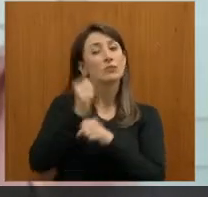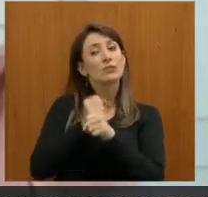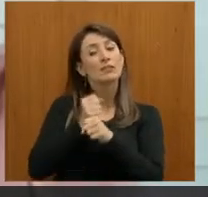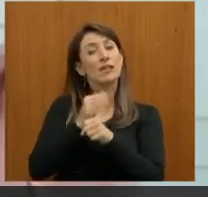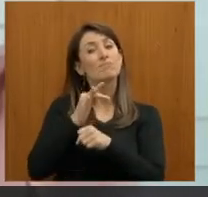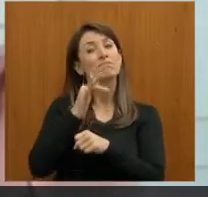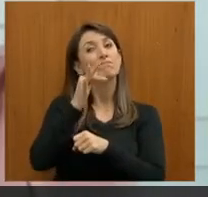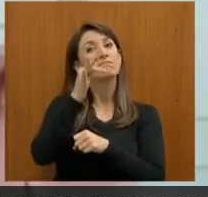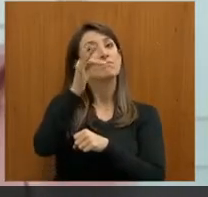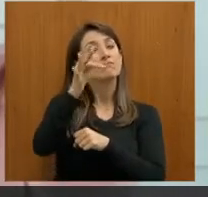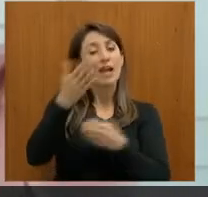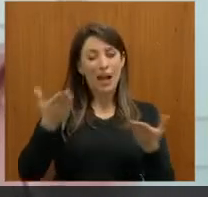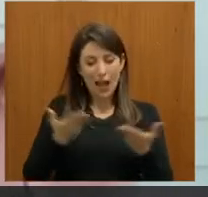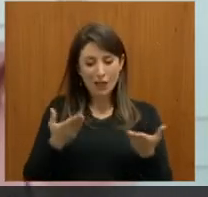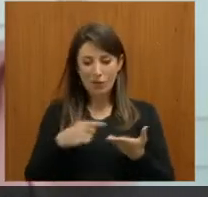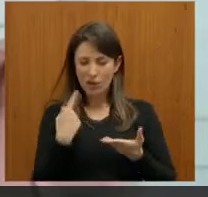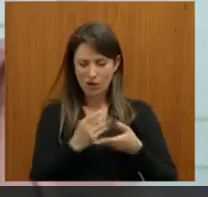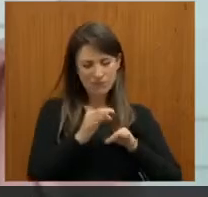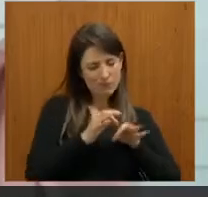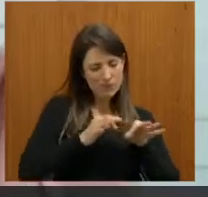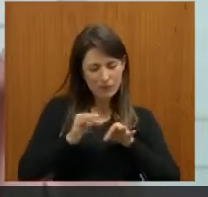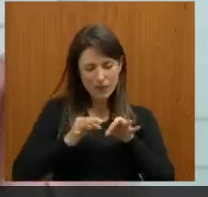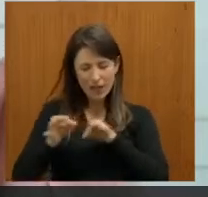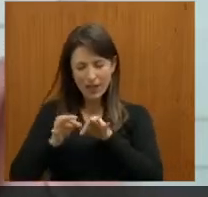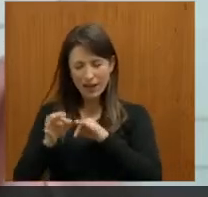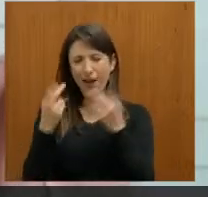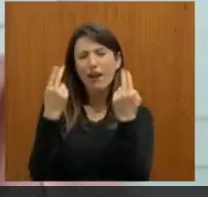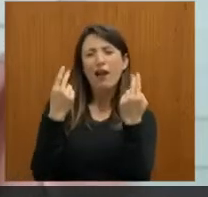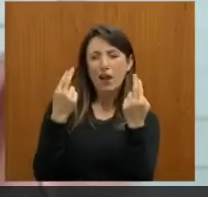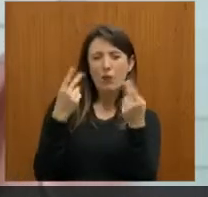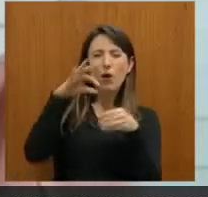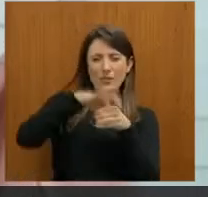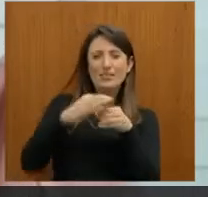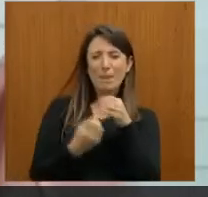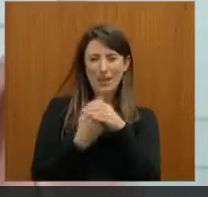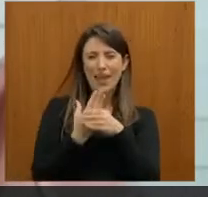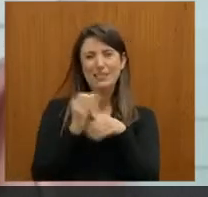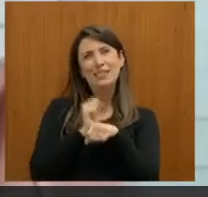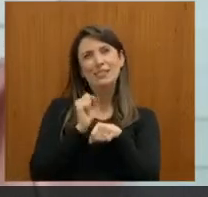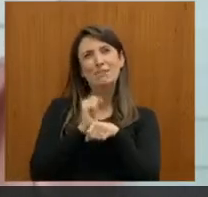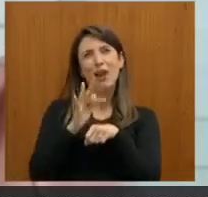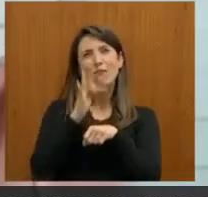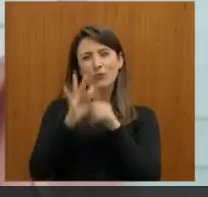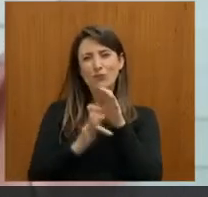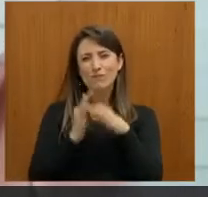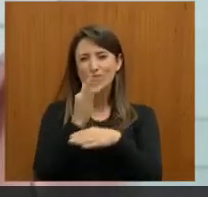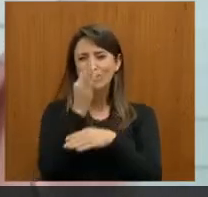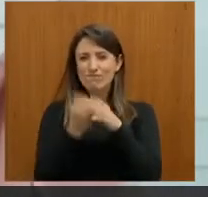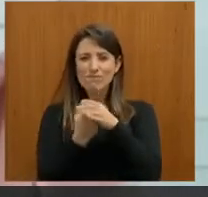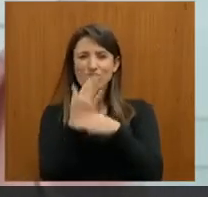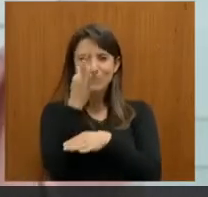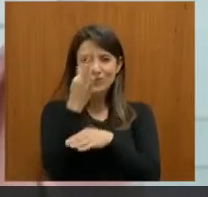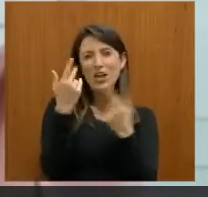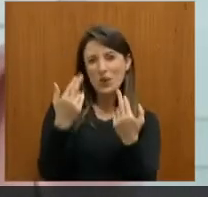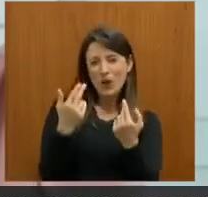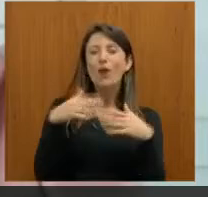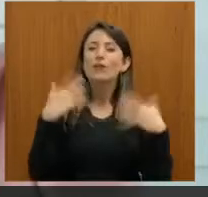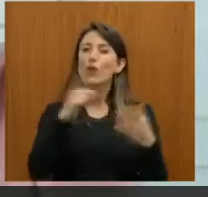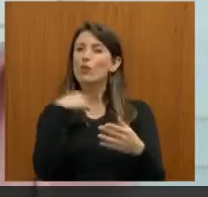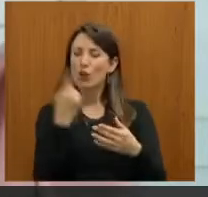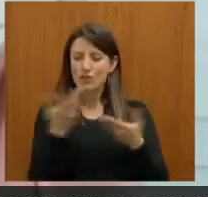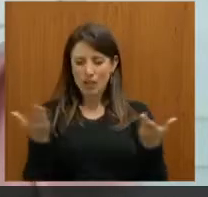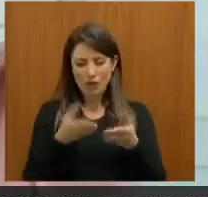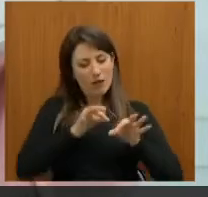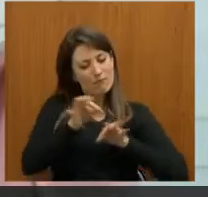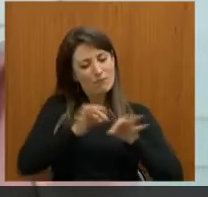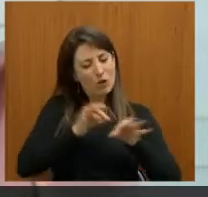sementes que estamos plantando possam retornar para todas as pessoas que vem no sentido